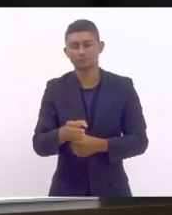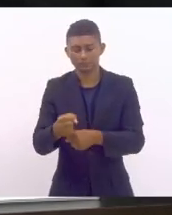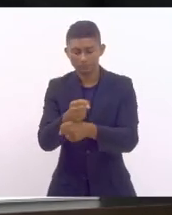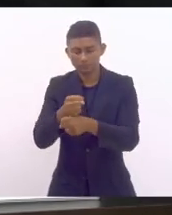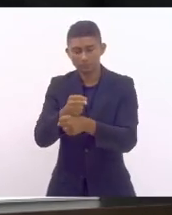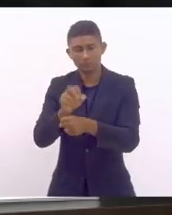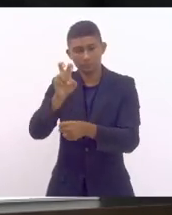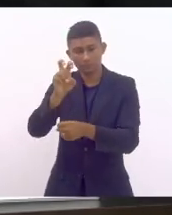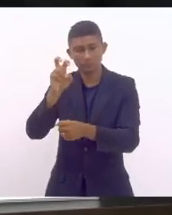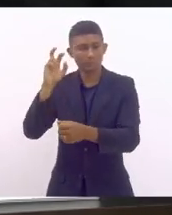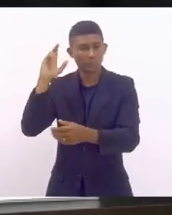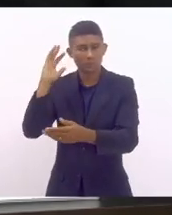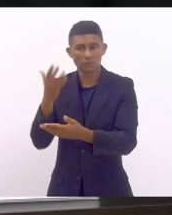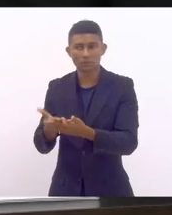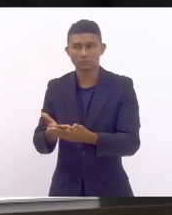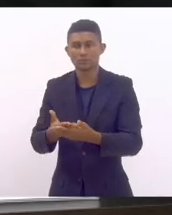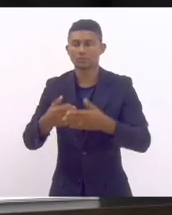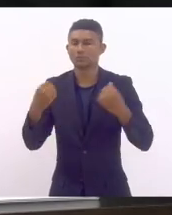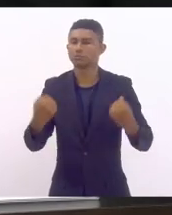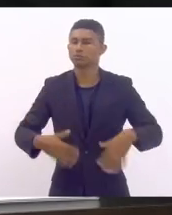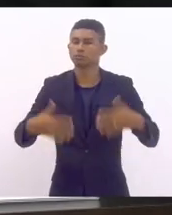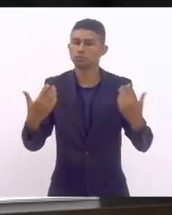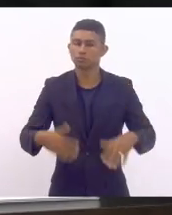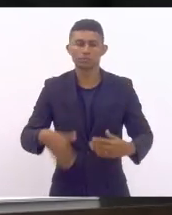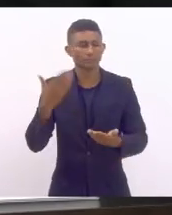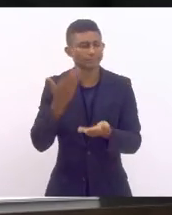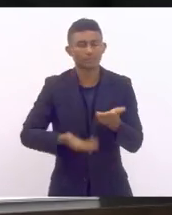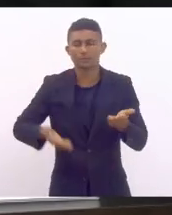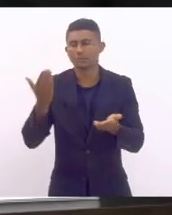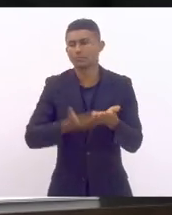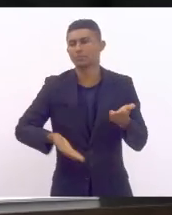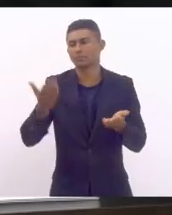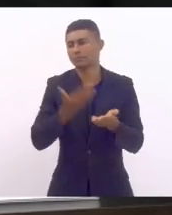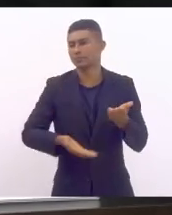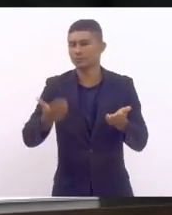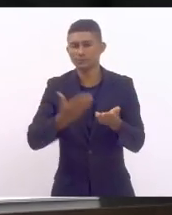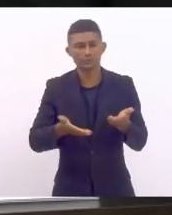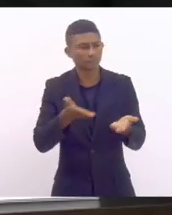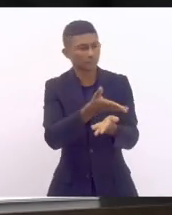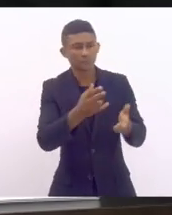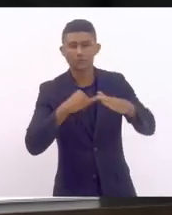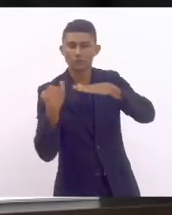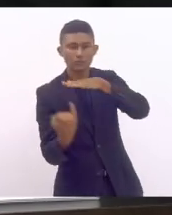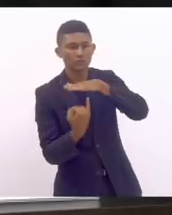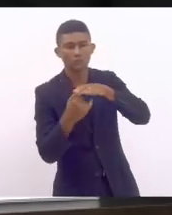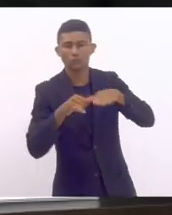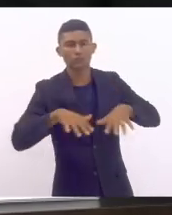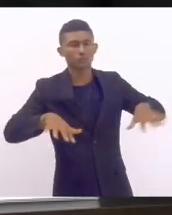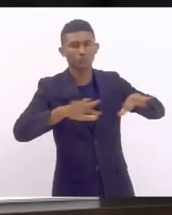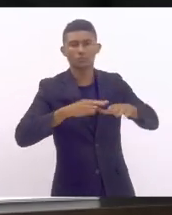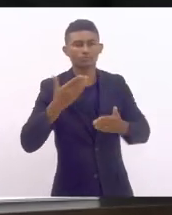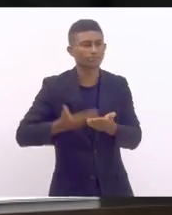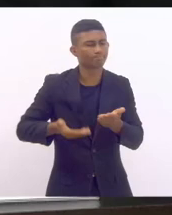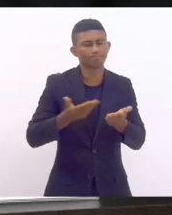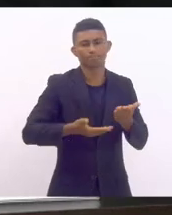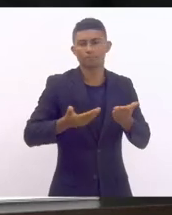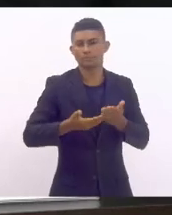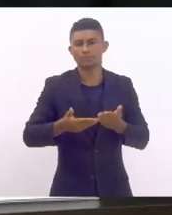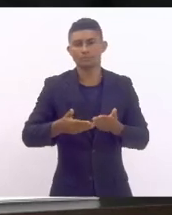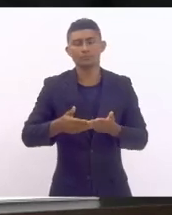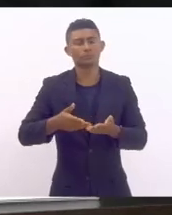de cinco anos Isso é muito para uma instituição para qualquer instituição e o significa esses oito por cento